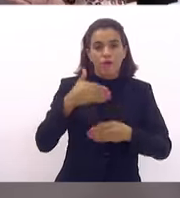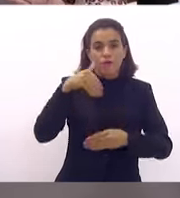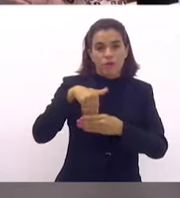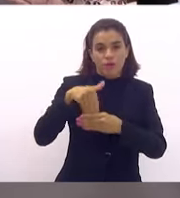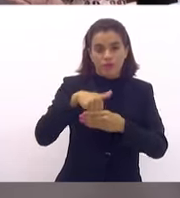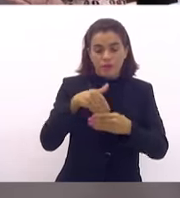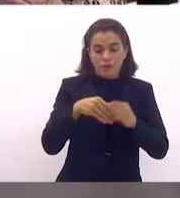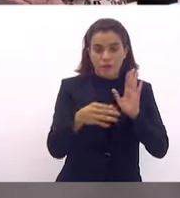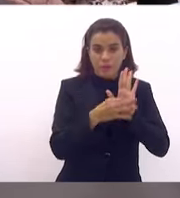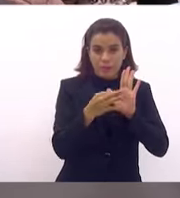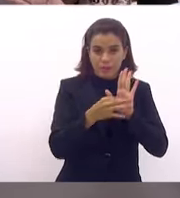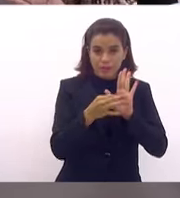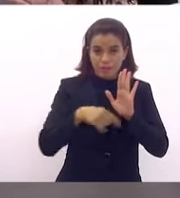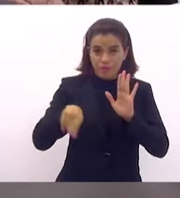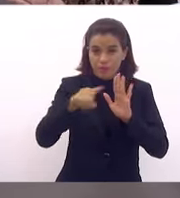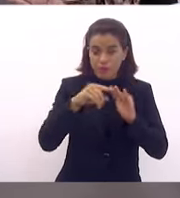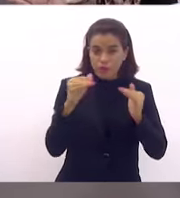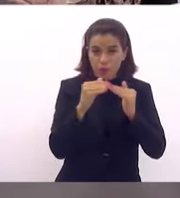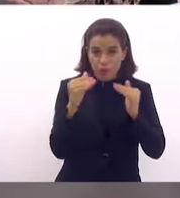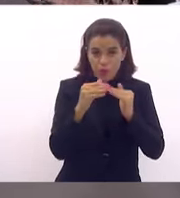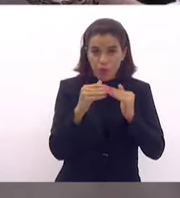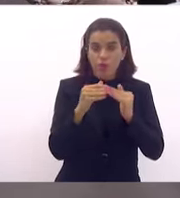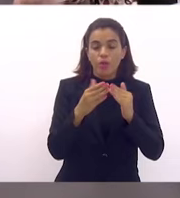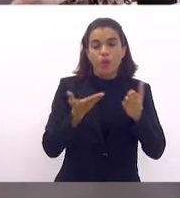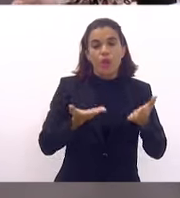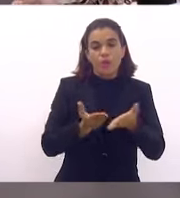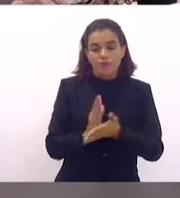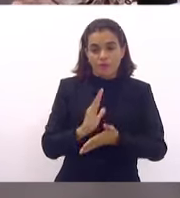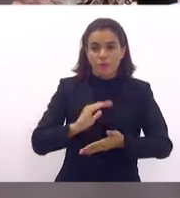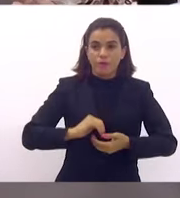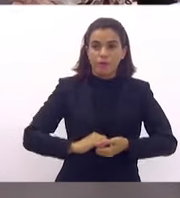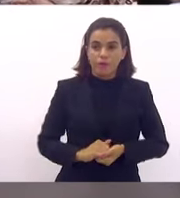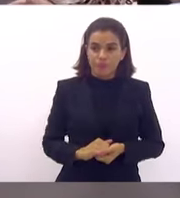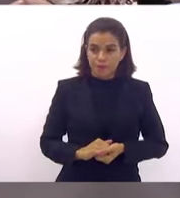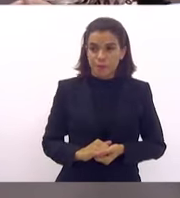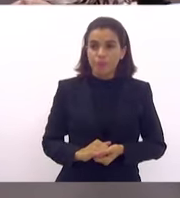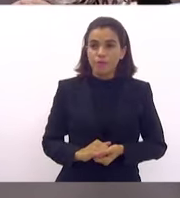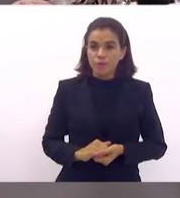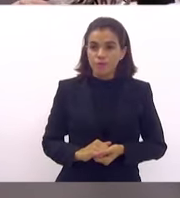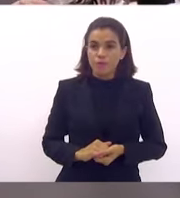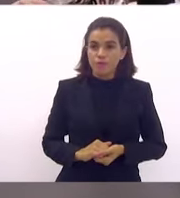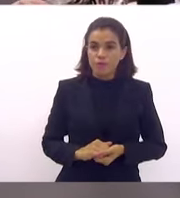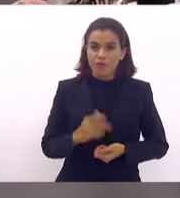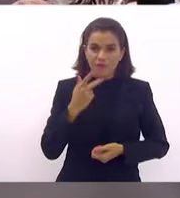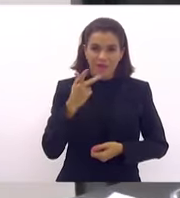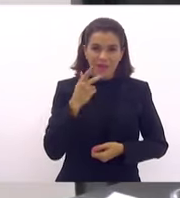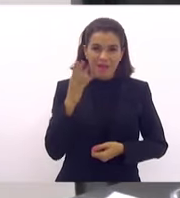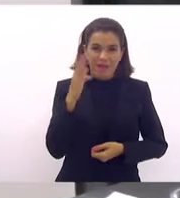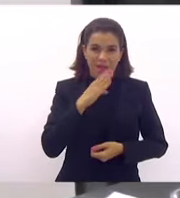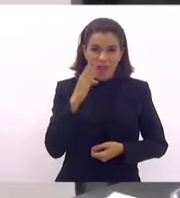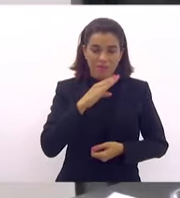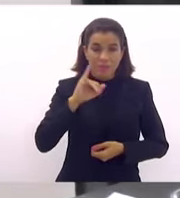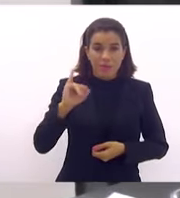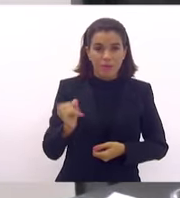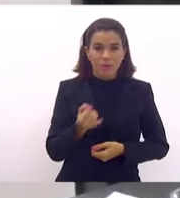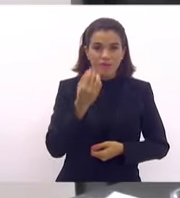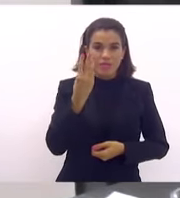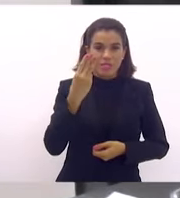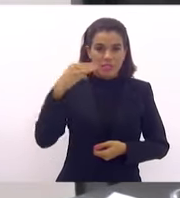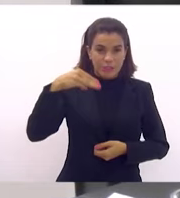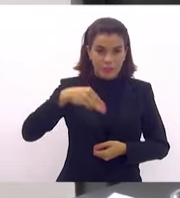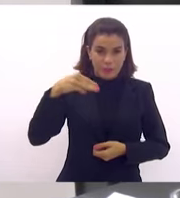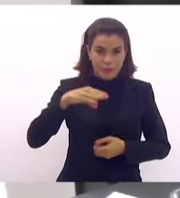os pareceres. Senhores que aprovam, permaneçam como estão. Aprovado. De forma muito rápida ainda, aproveitando esses 3 minutos